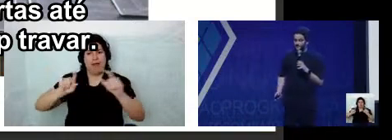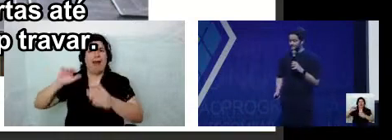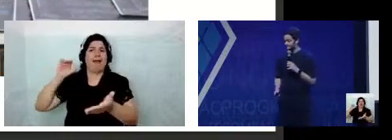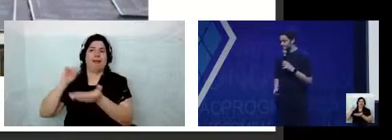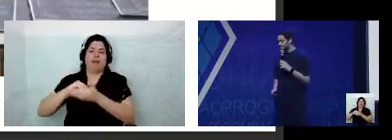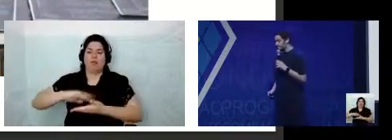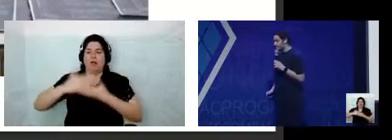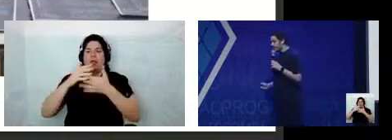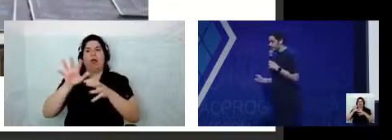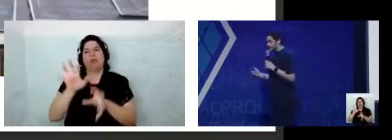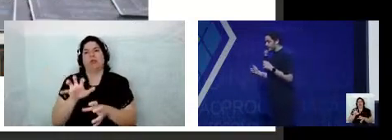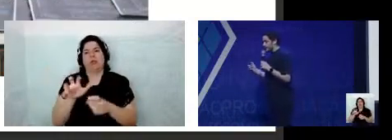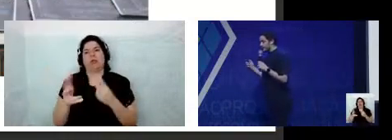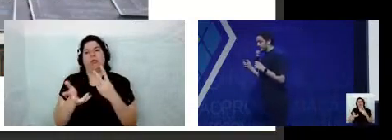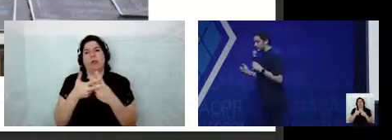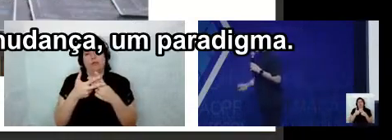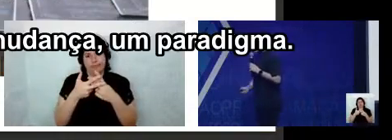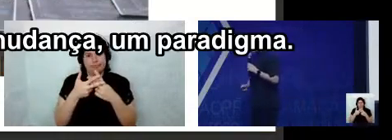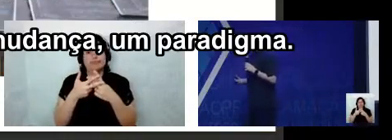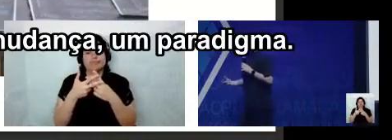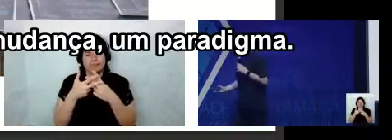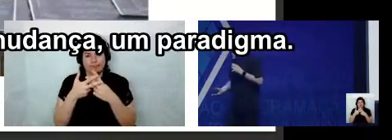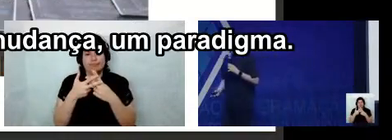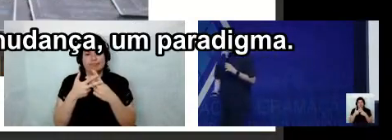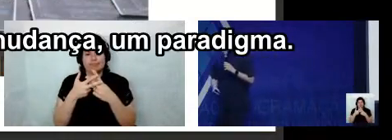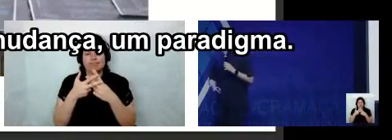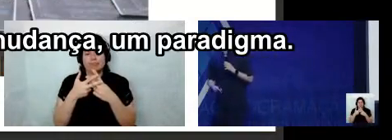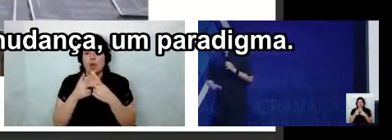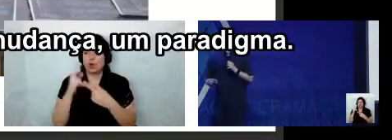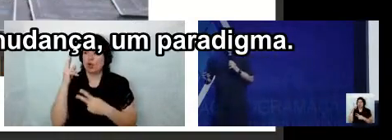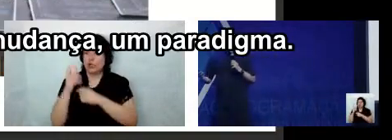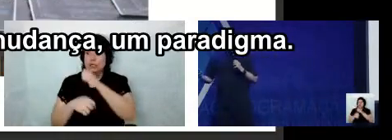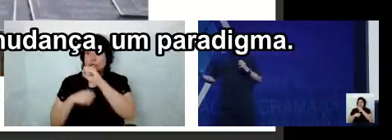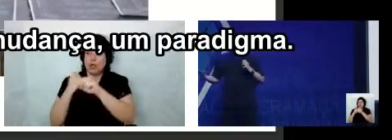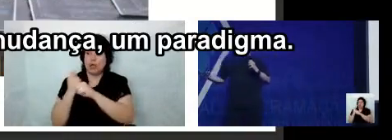o laptop travar. E aí, de 2 anos para cá,